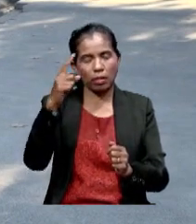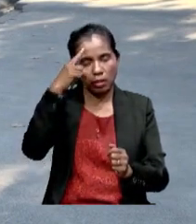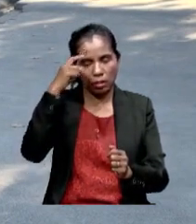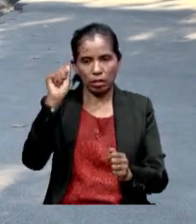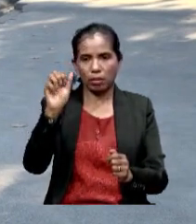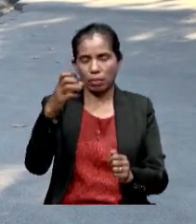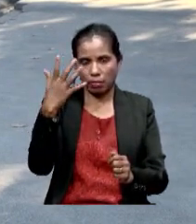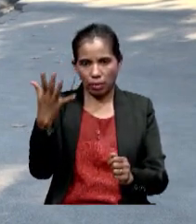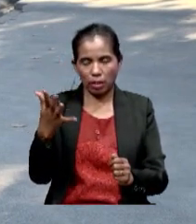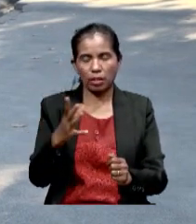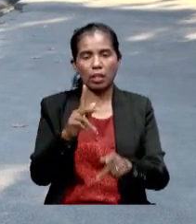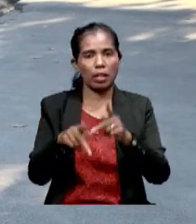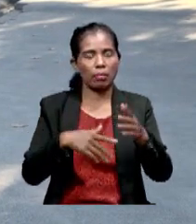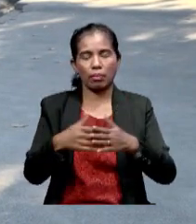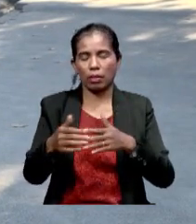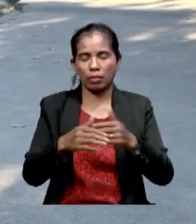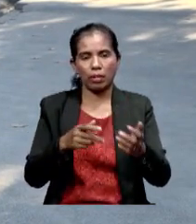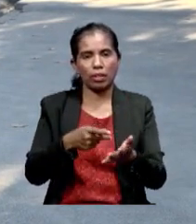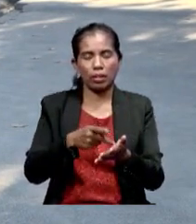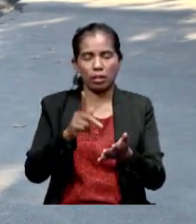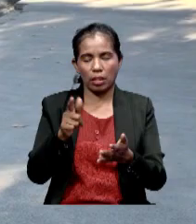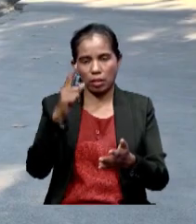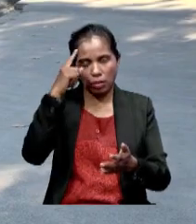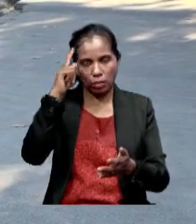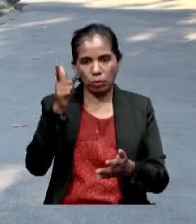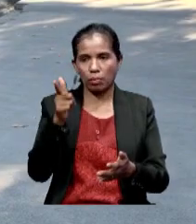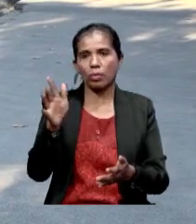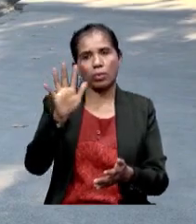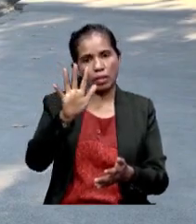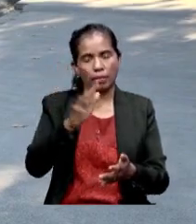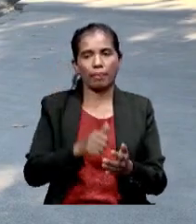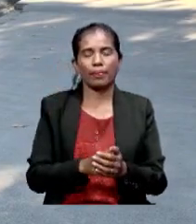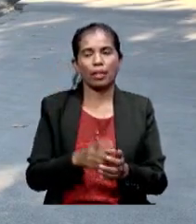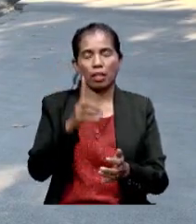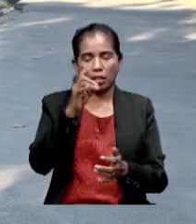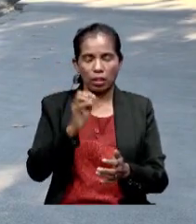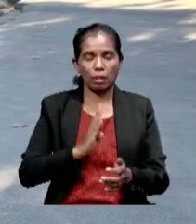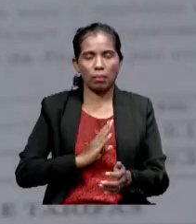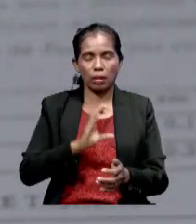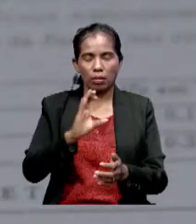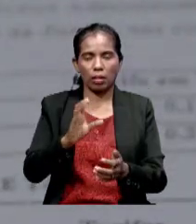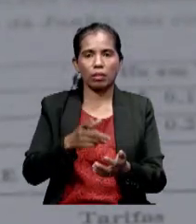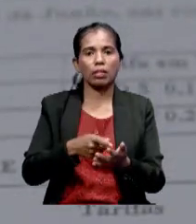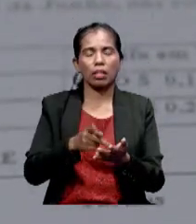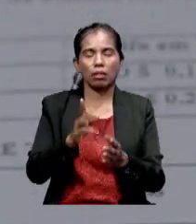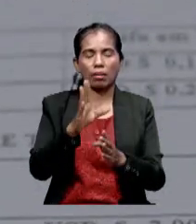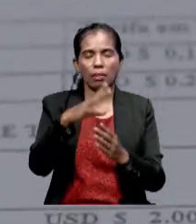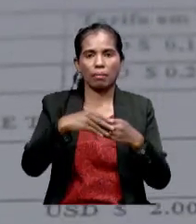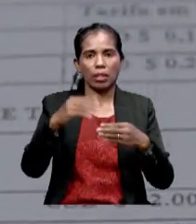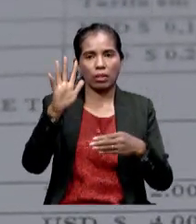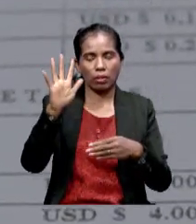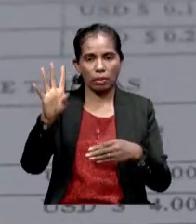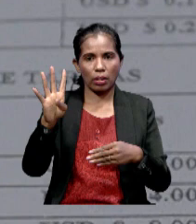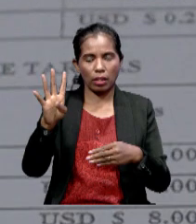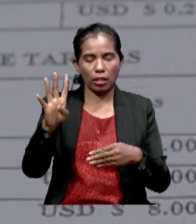recém lima, no Ema Baibain, selo centavo ou anulo recém lima. Enquanto Dili Bocau, selo dólar hat, Dili Los Palos,